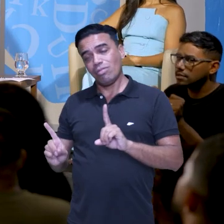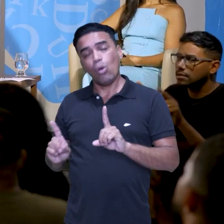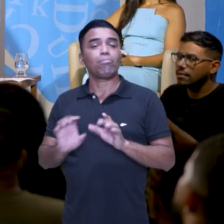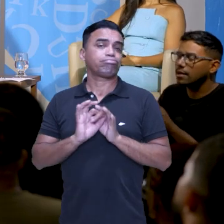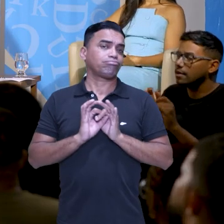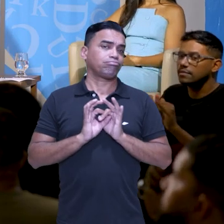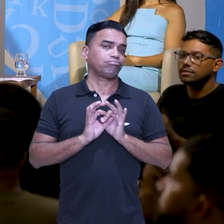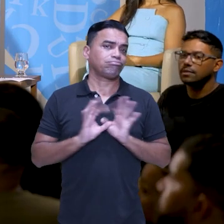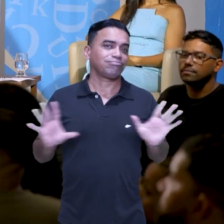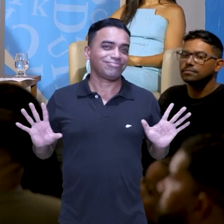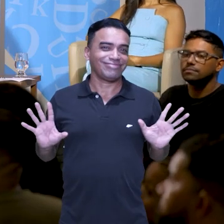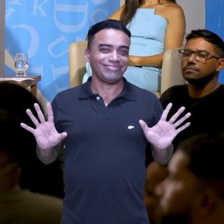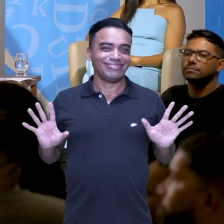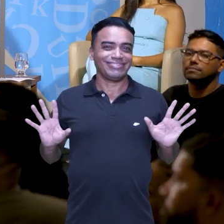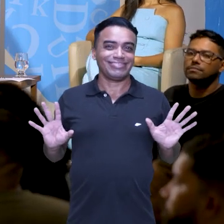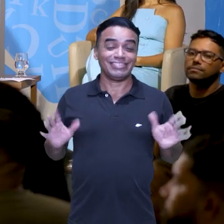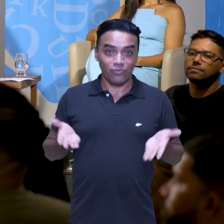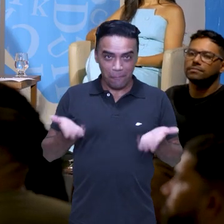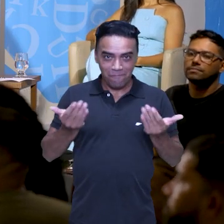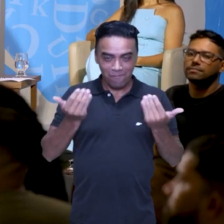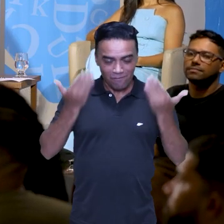vontade. Então, vamos lá.